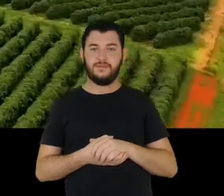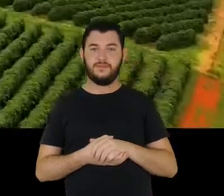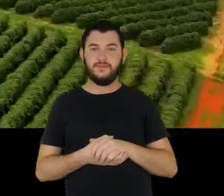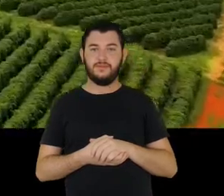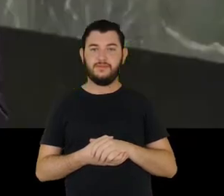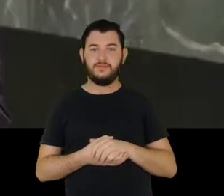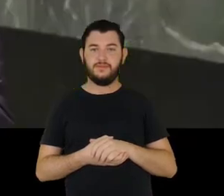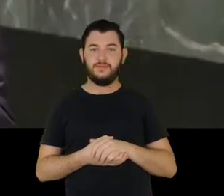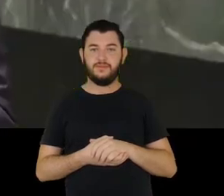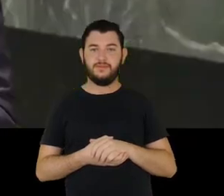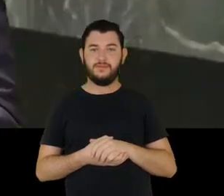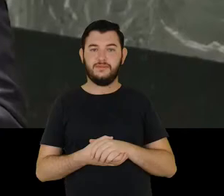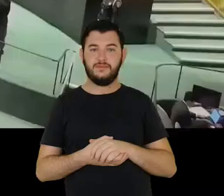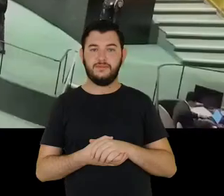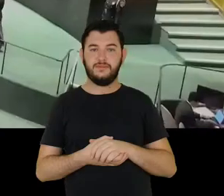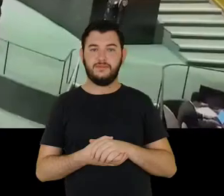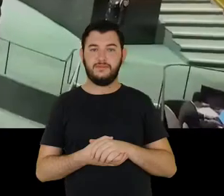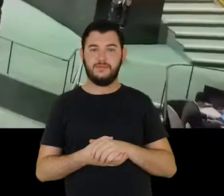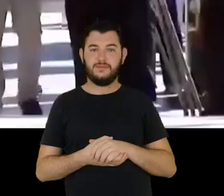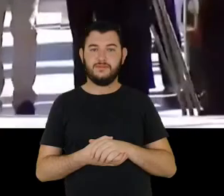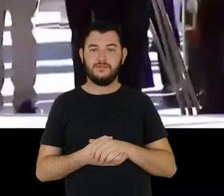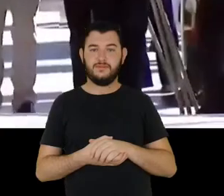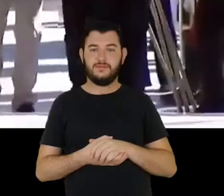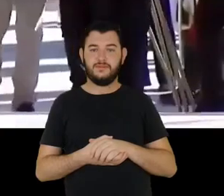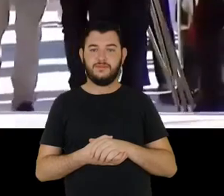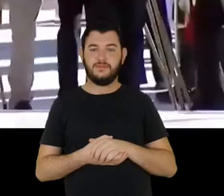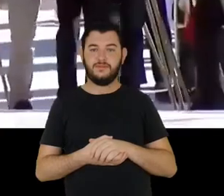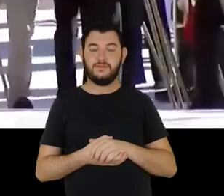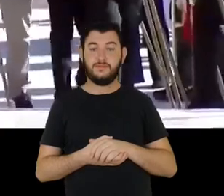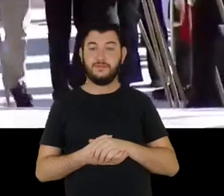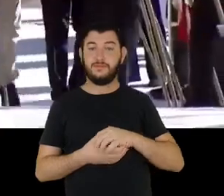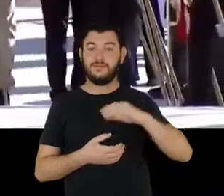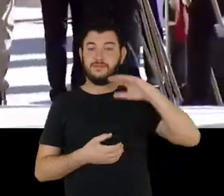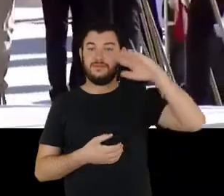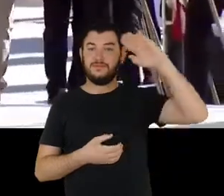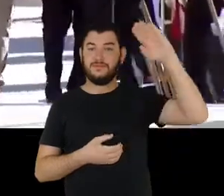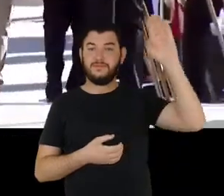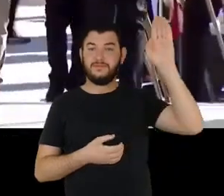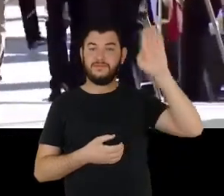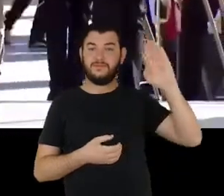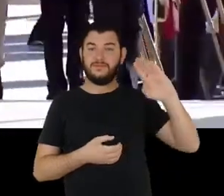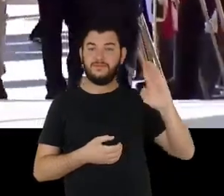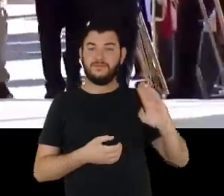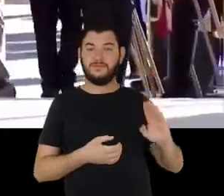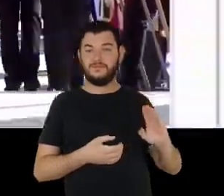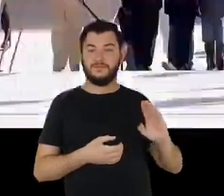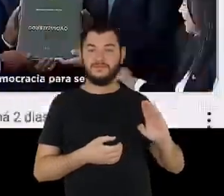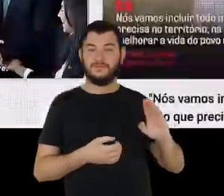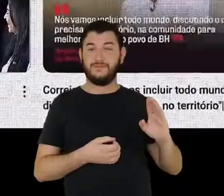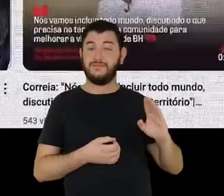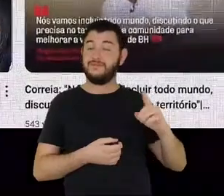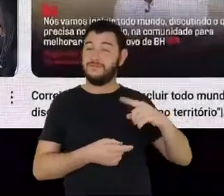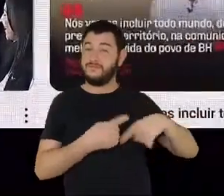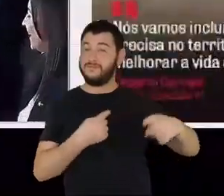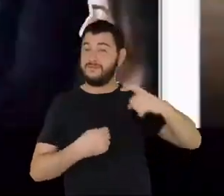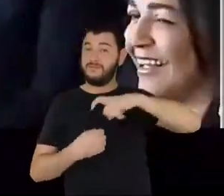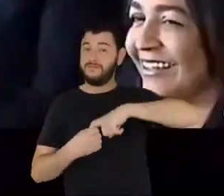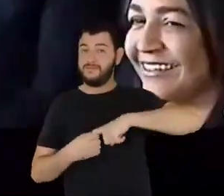O Brasil está de volta. O Brasil está de volta e por aqui a nossa pauta